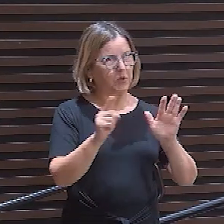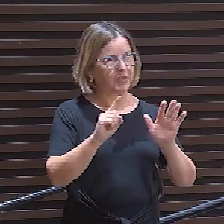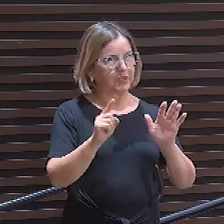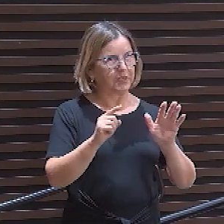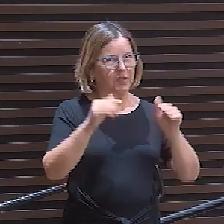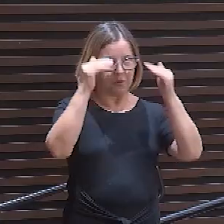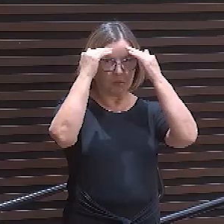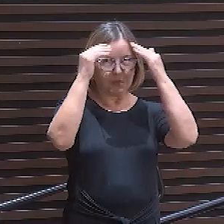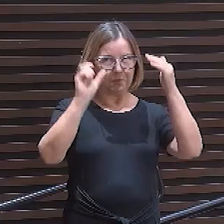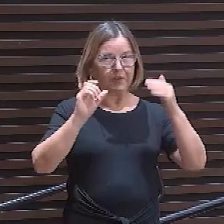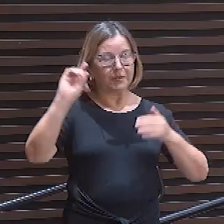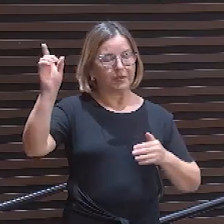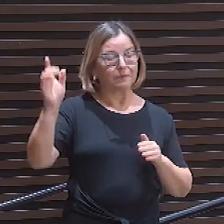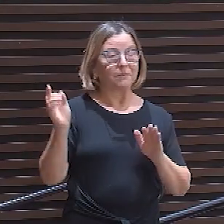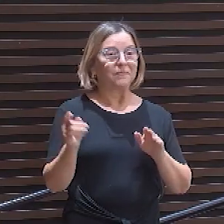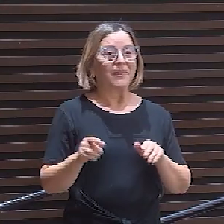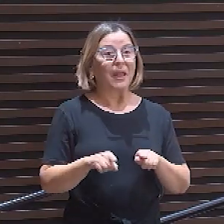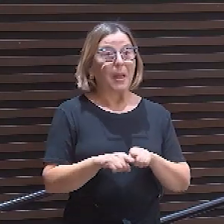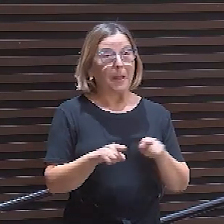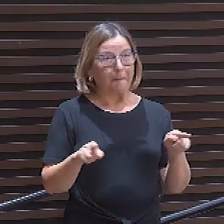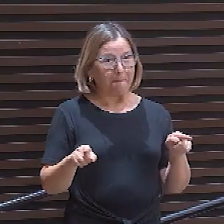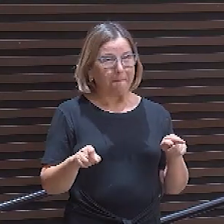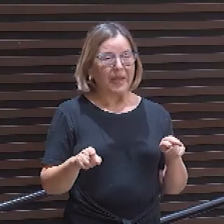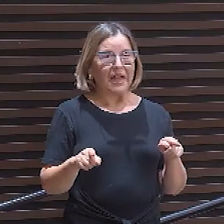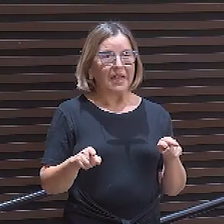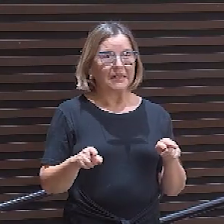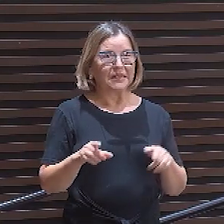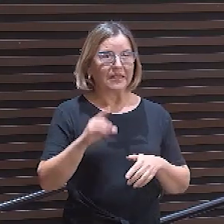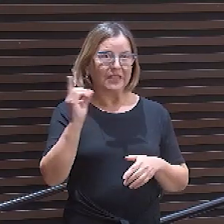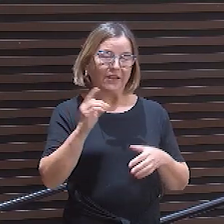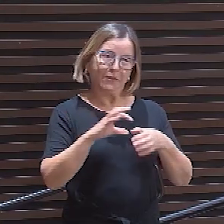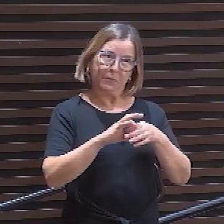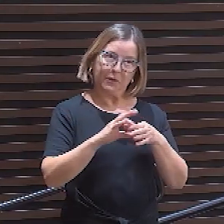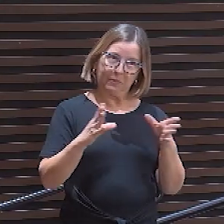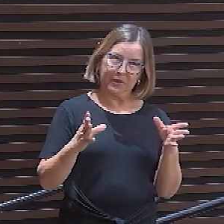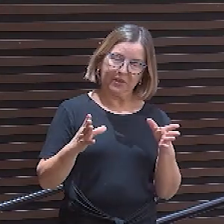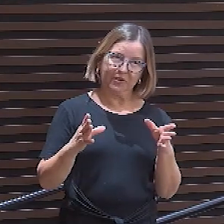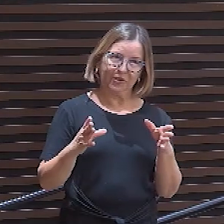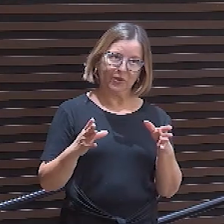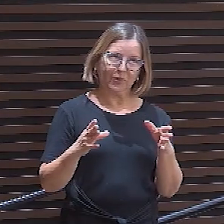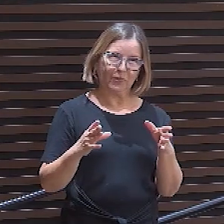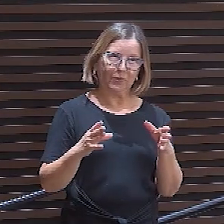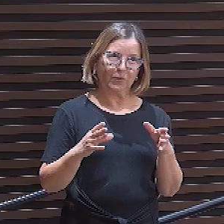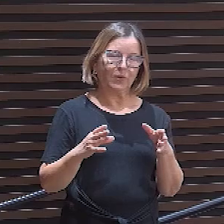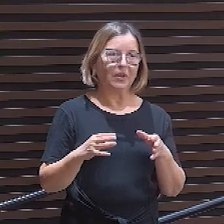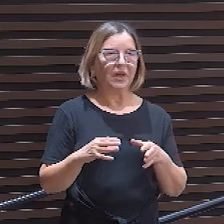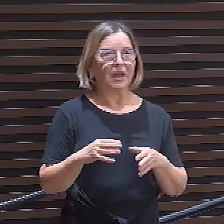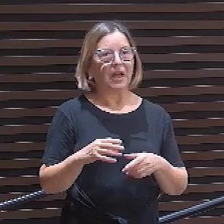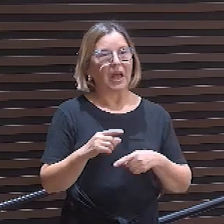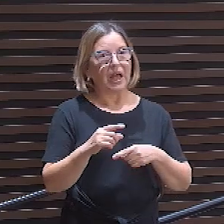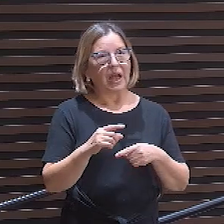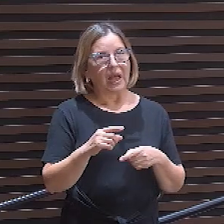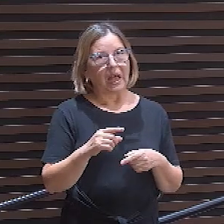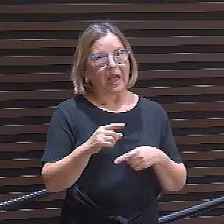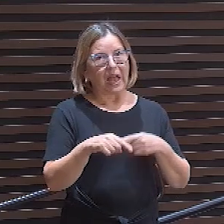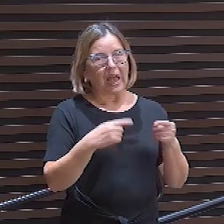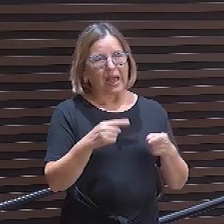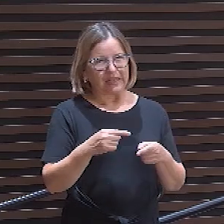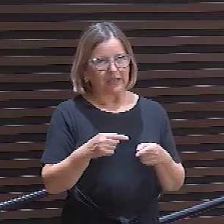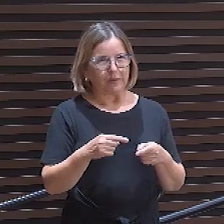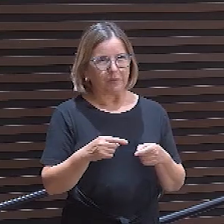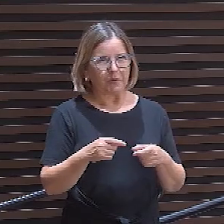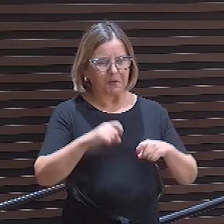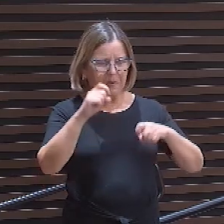E depois que ele copulou com a irmã, diz a Bíblia que o seu nojo foi